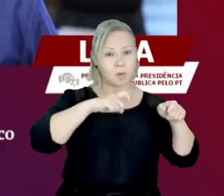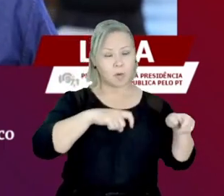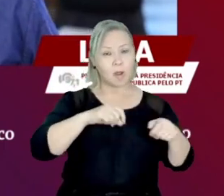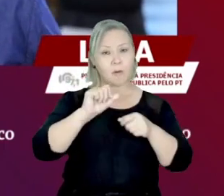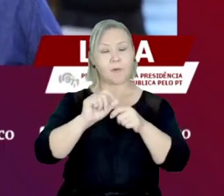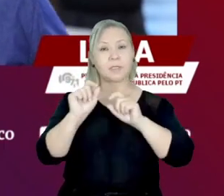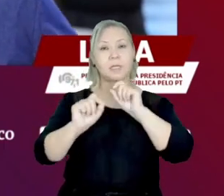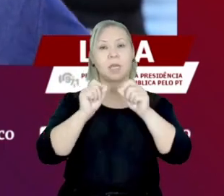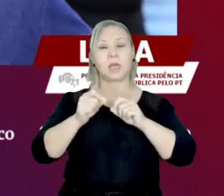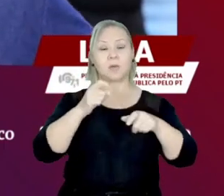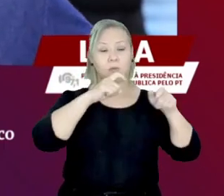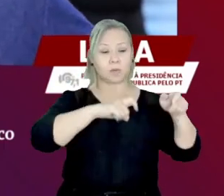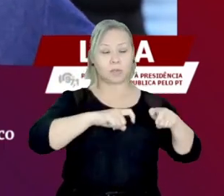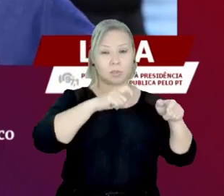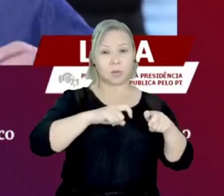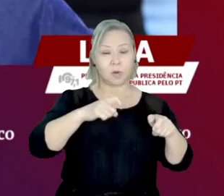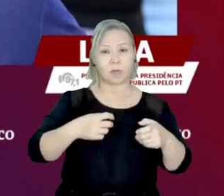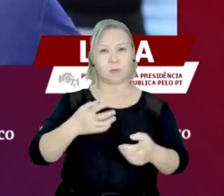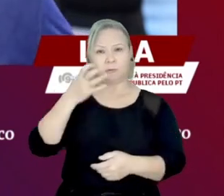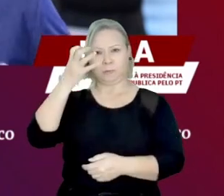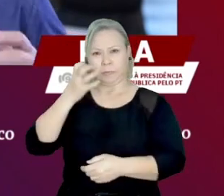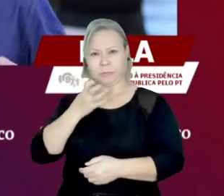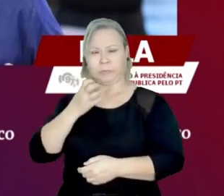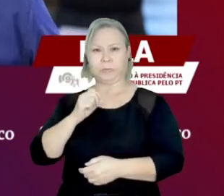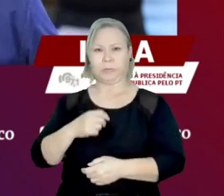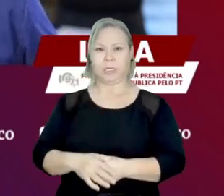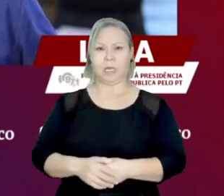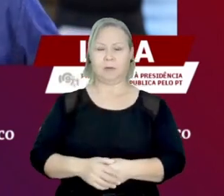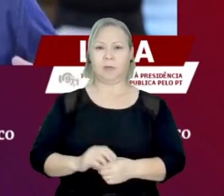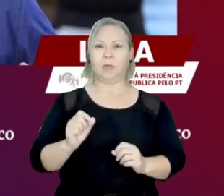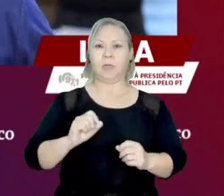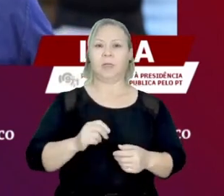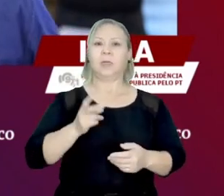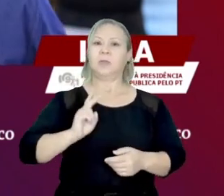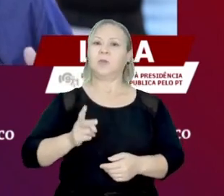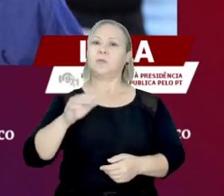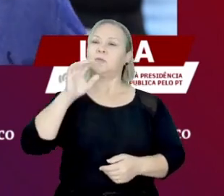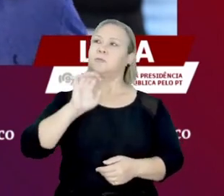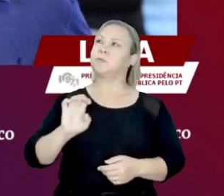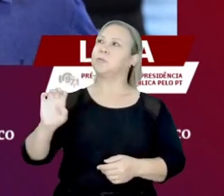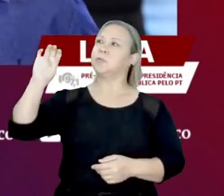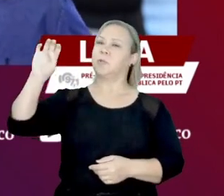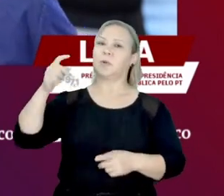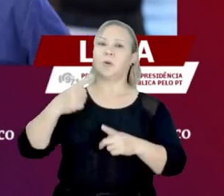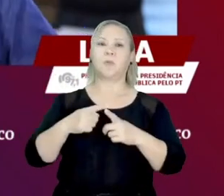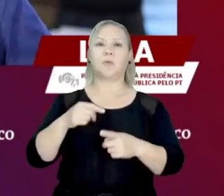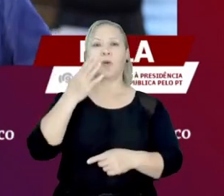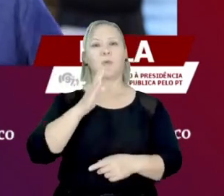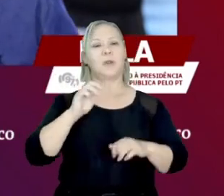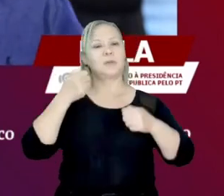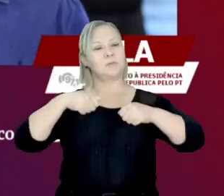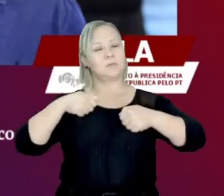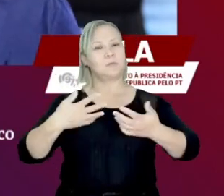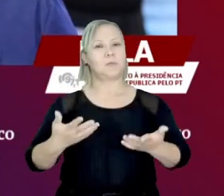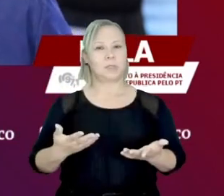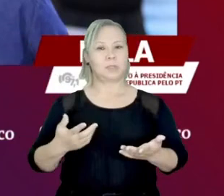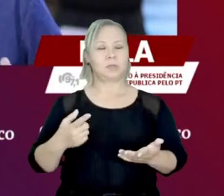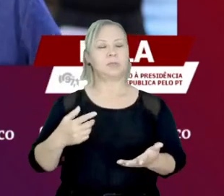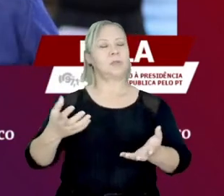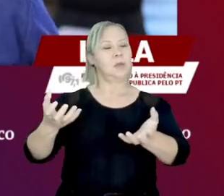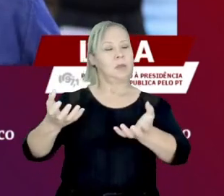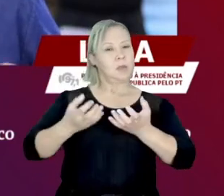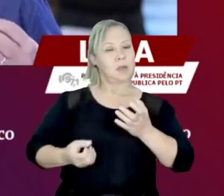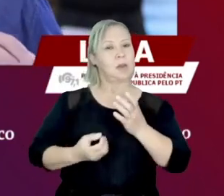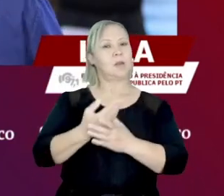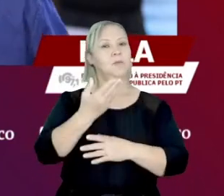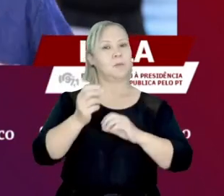criar, sabe, quem sabe, milhares de cooperativas nesse país, de pequenos e médios empreendedores, de mulheres e de homens, para que esse